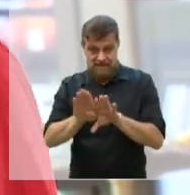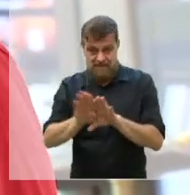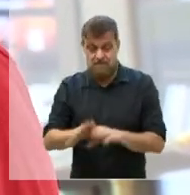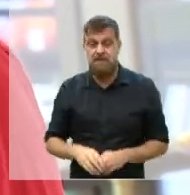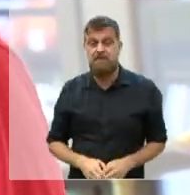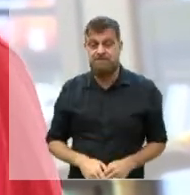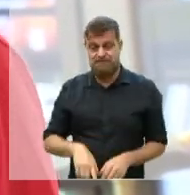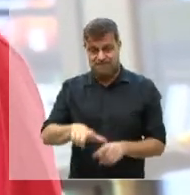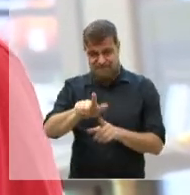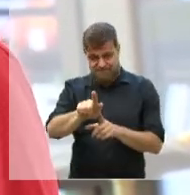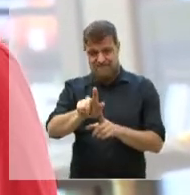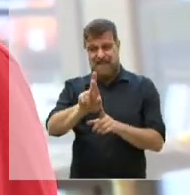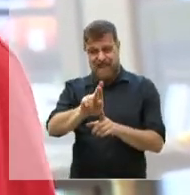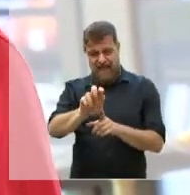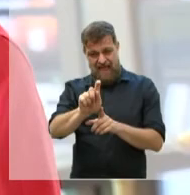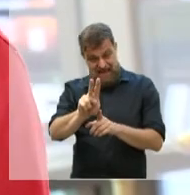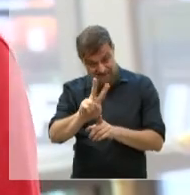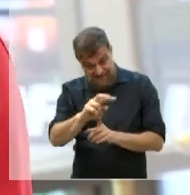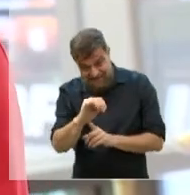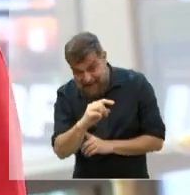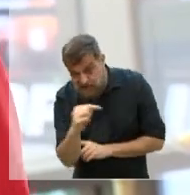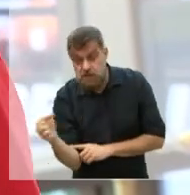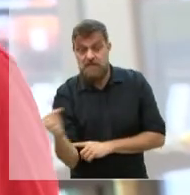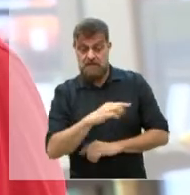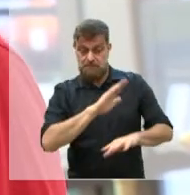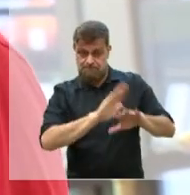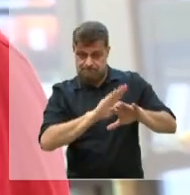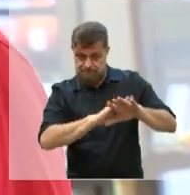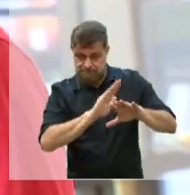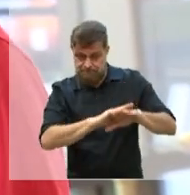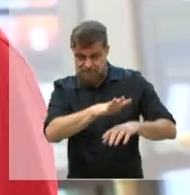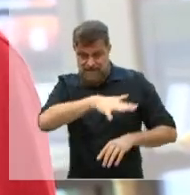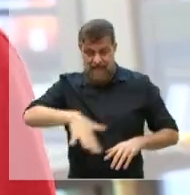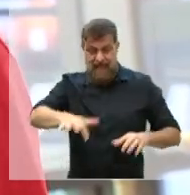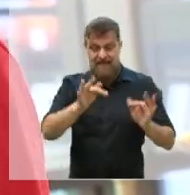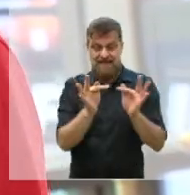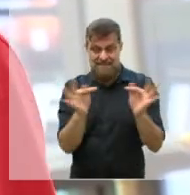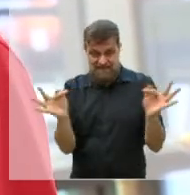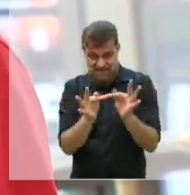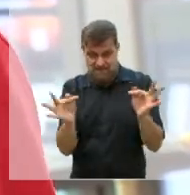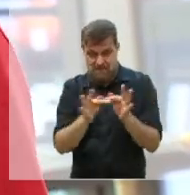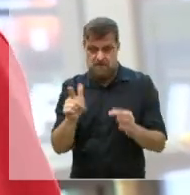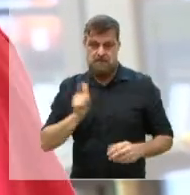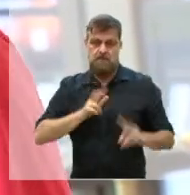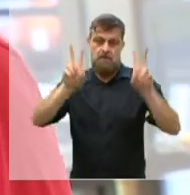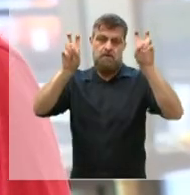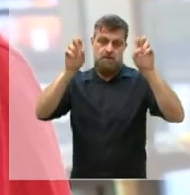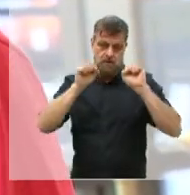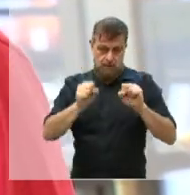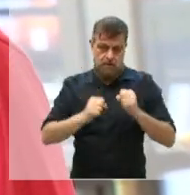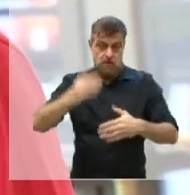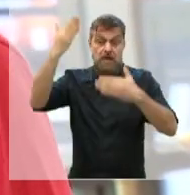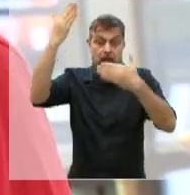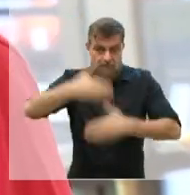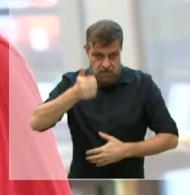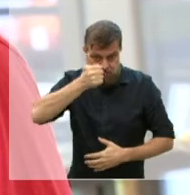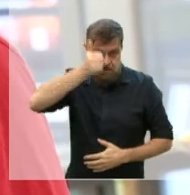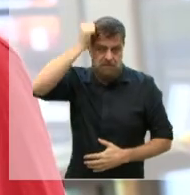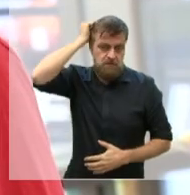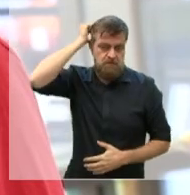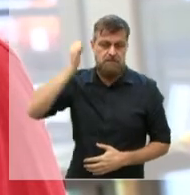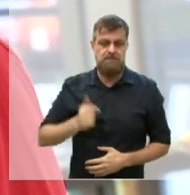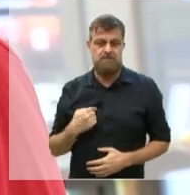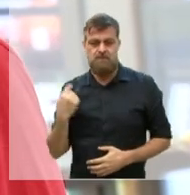da gravitação, do campo gravitacional, então ele se enveredou por várias partes da física. Então ele está presente em vários assuntos que podem cair. Agora, professor, quando a gente